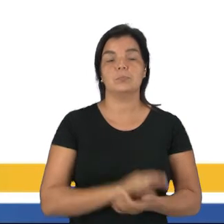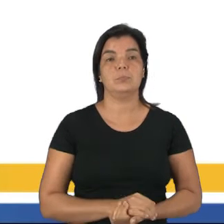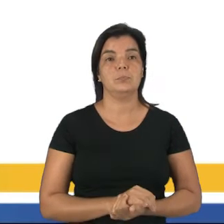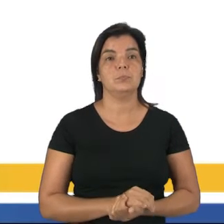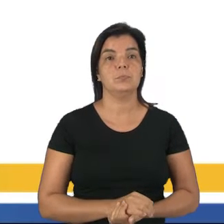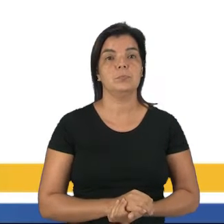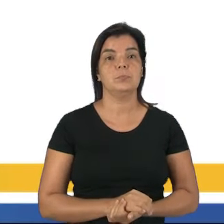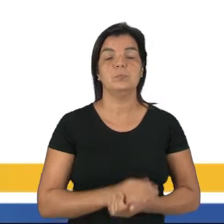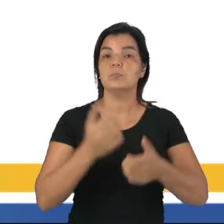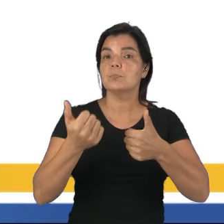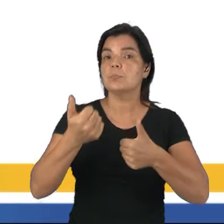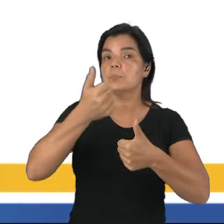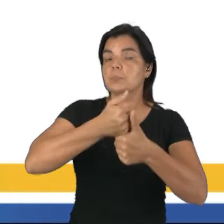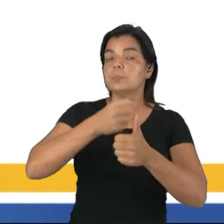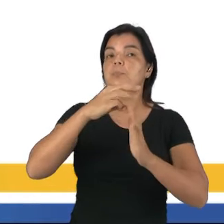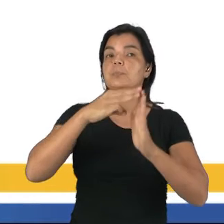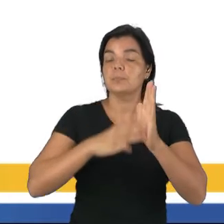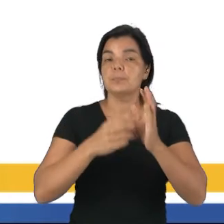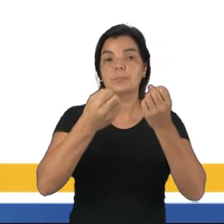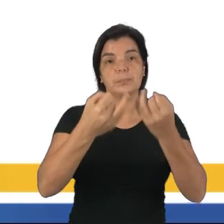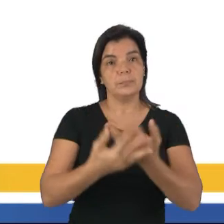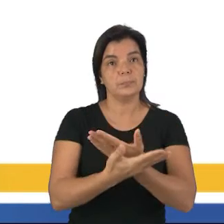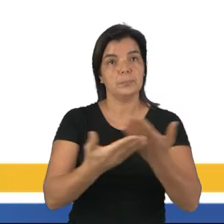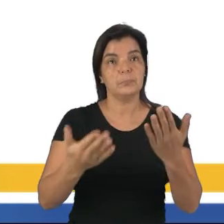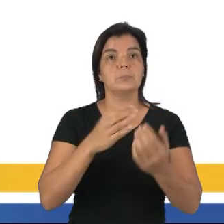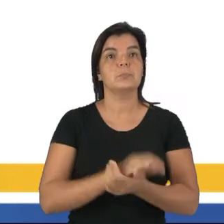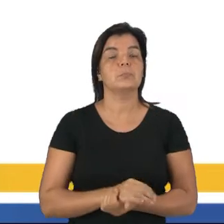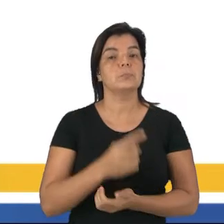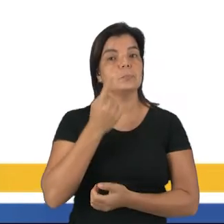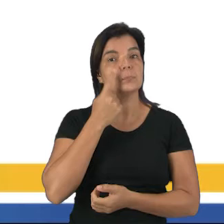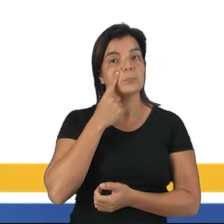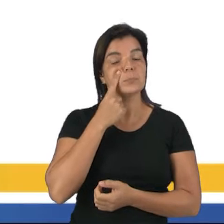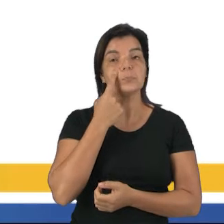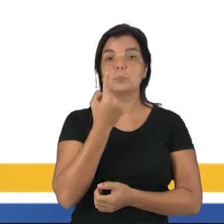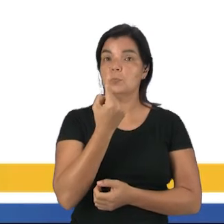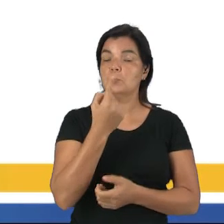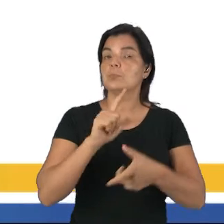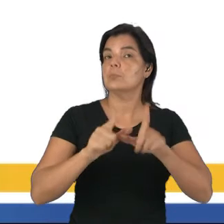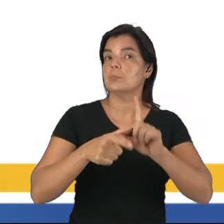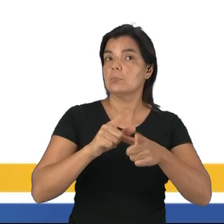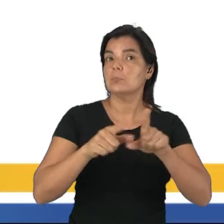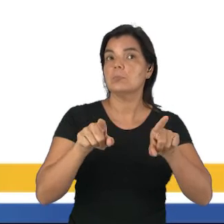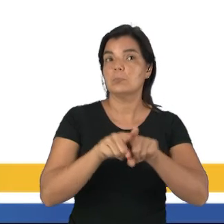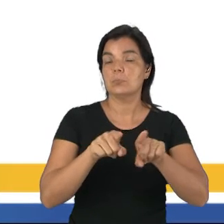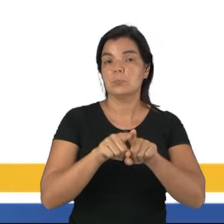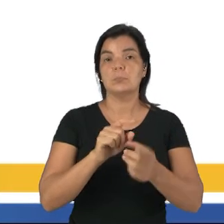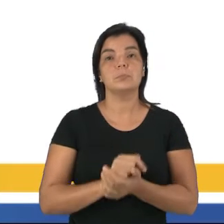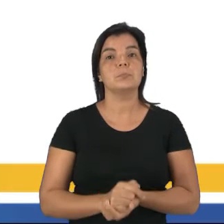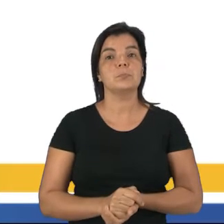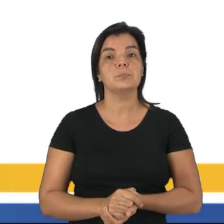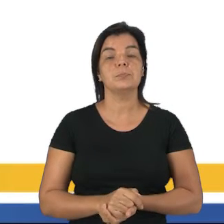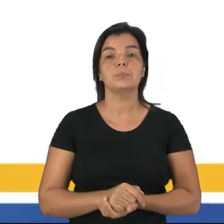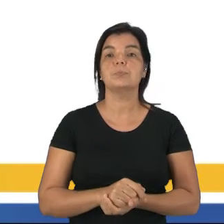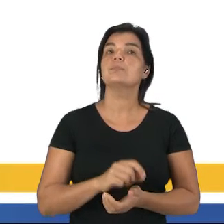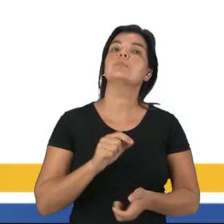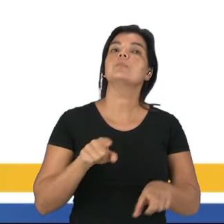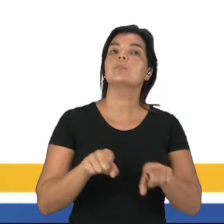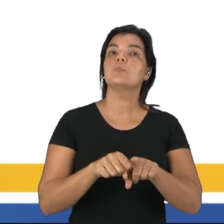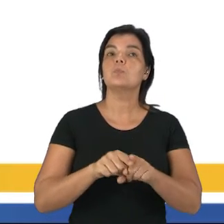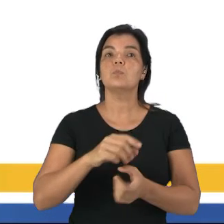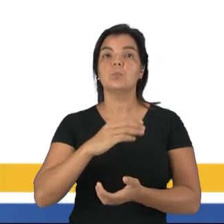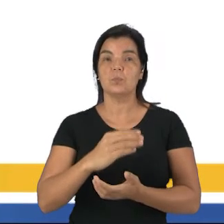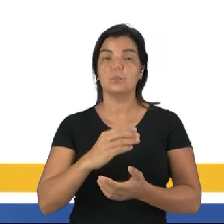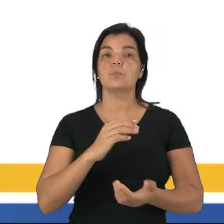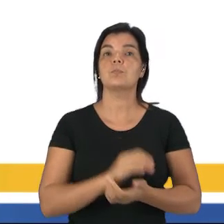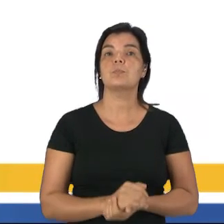pelo método da substituição. Como foi falado, nós vamos procurar isolar uma das incógnitas. E nesse caso, vamos isolar aqui C. Ou